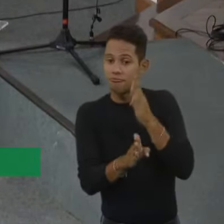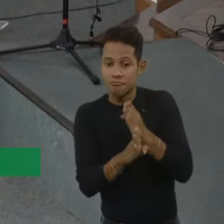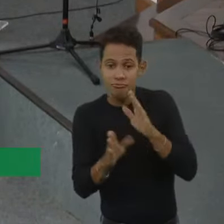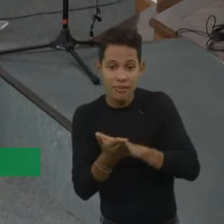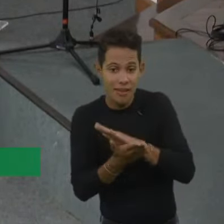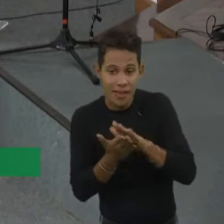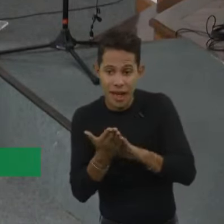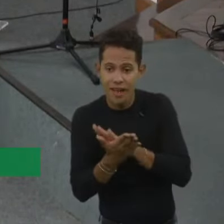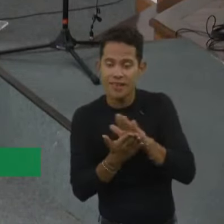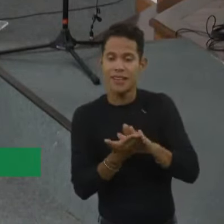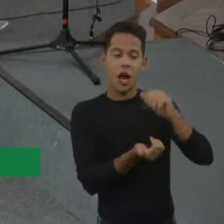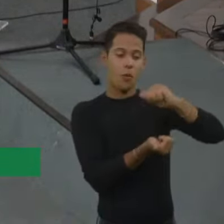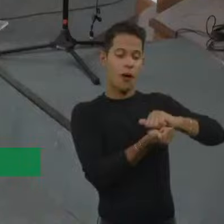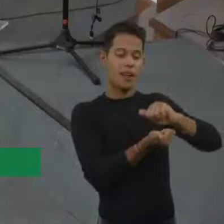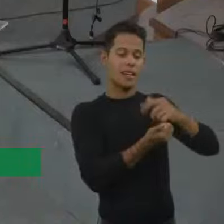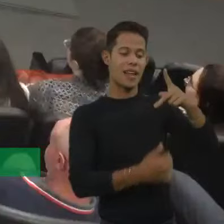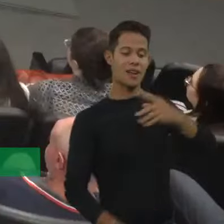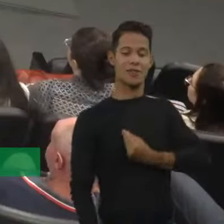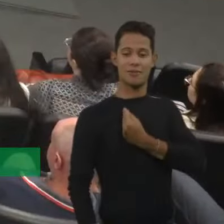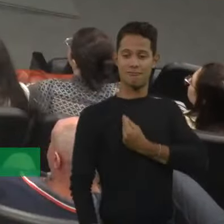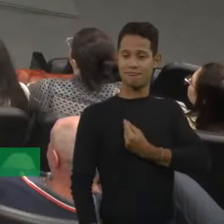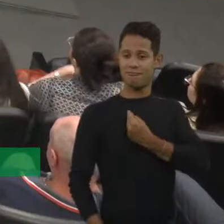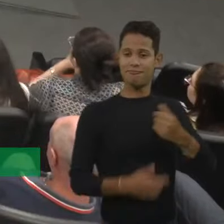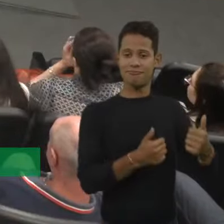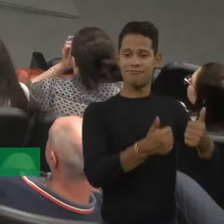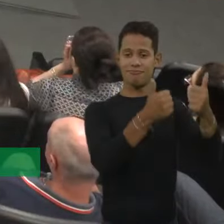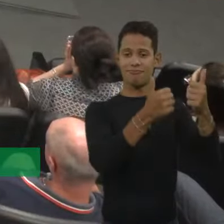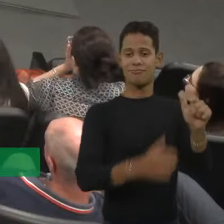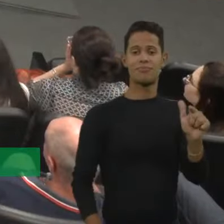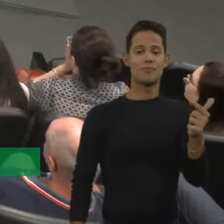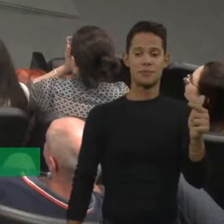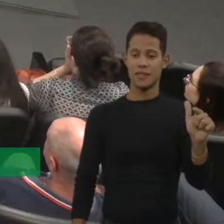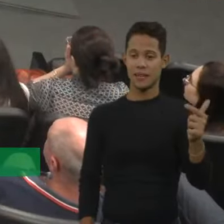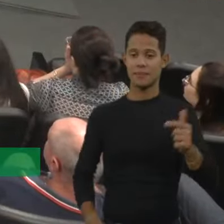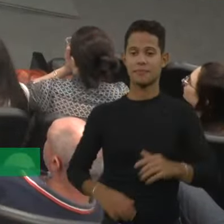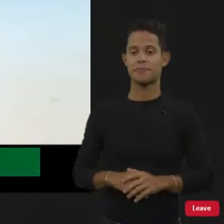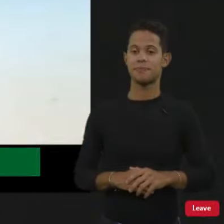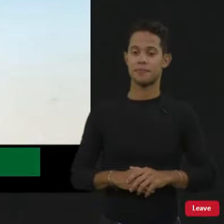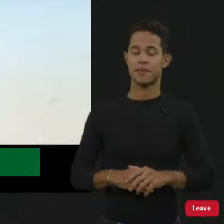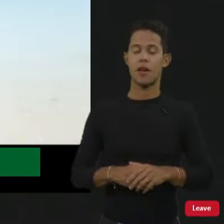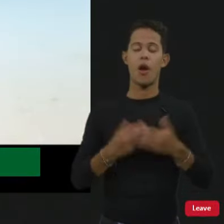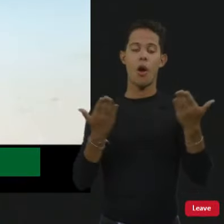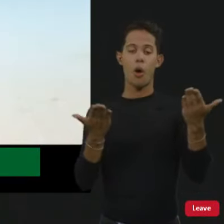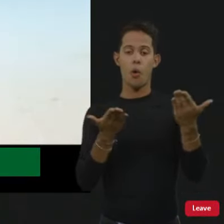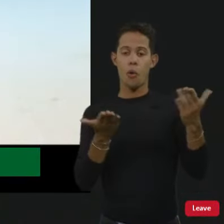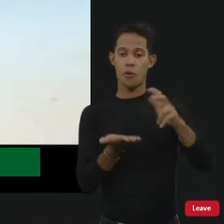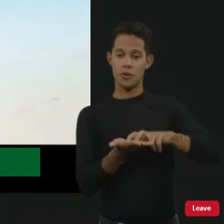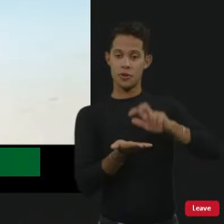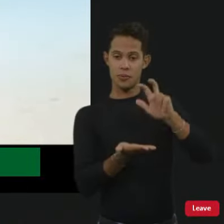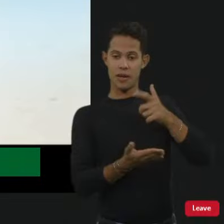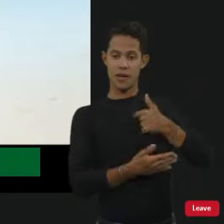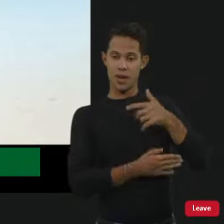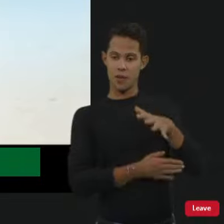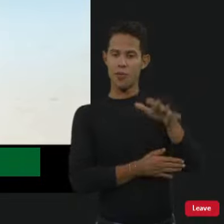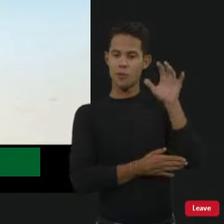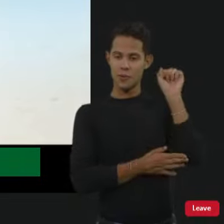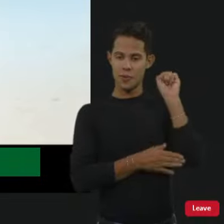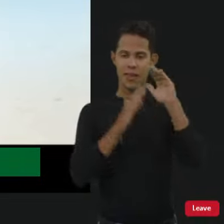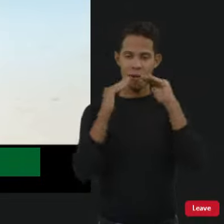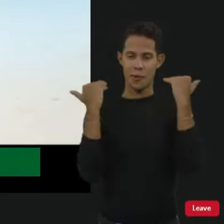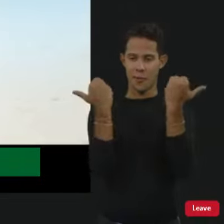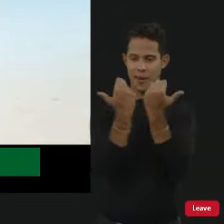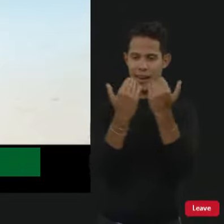a qualidade de vida dessas crianças. E aí, hoje de manhã, eu escutei a abertura do Congresso, o deputado